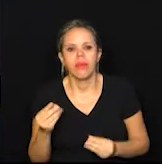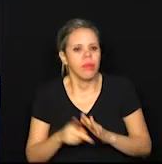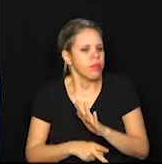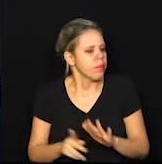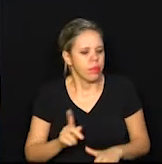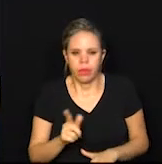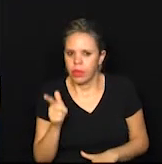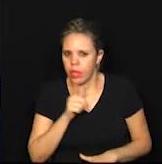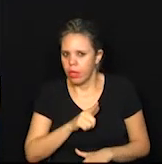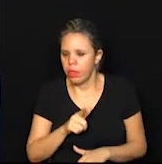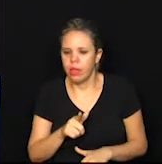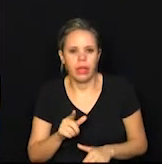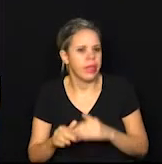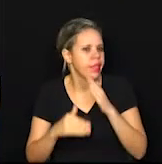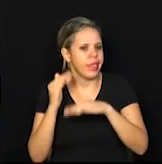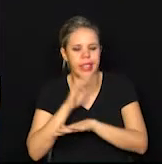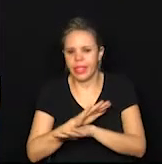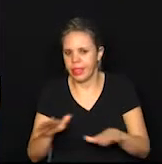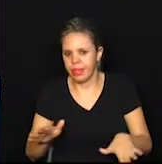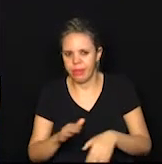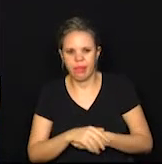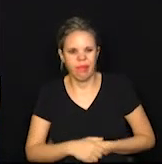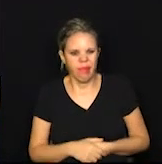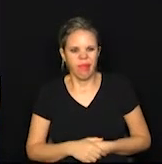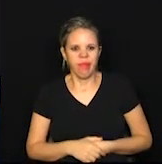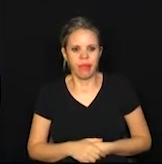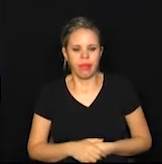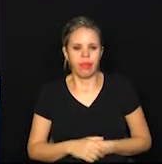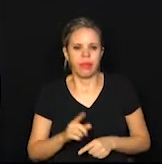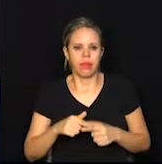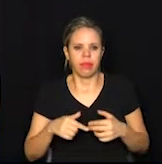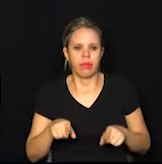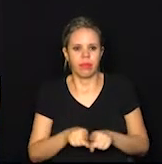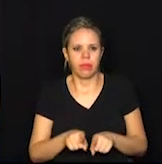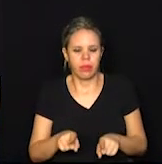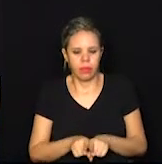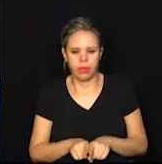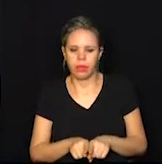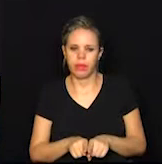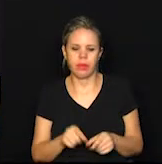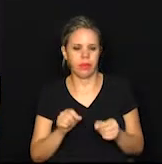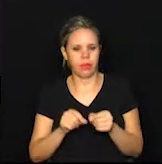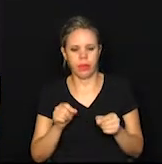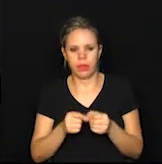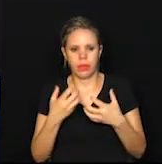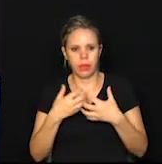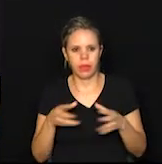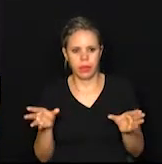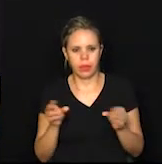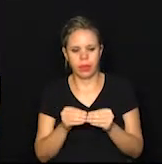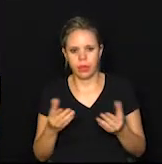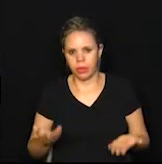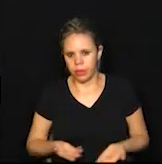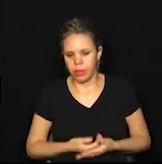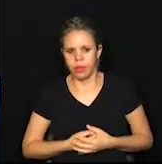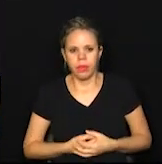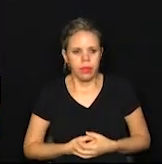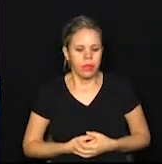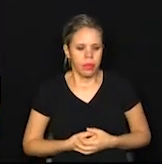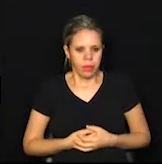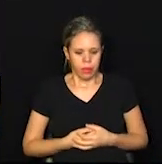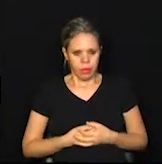não consegue desenvolver. Outro instrumento para a gente praticamente quase terminar é os